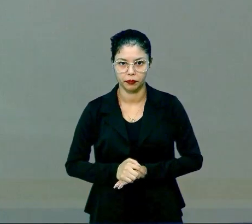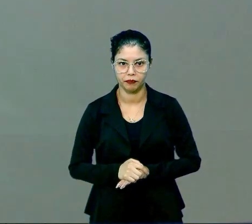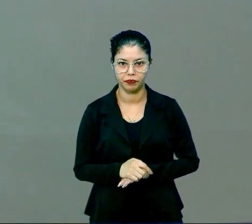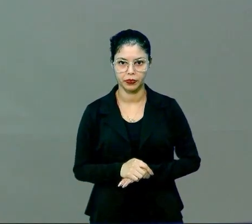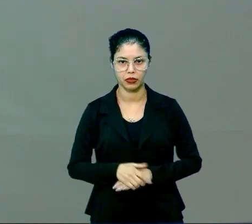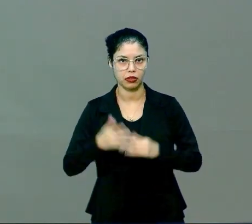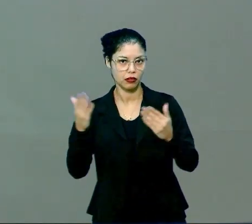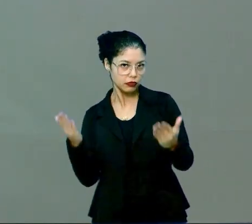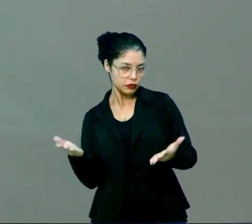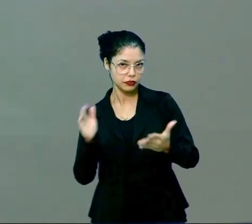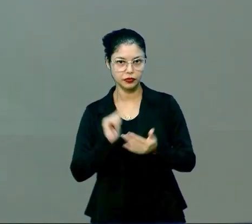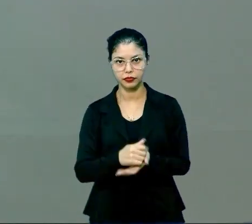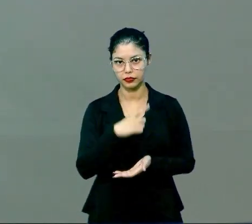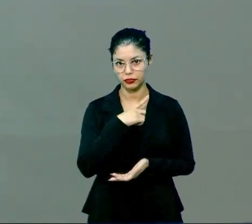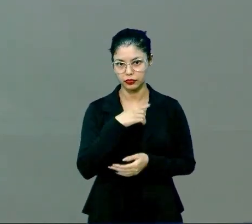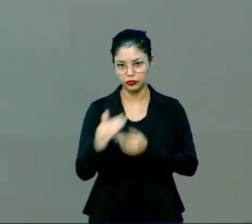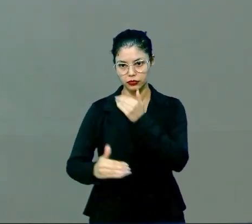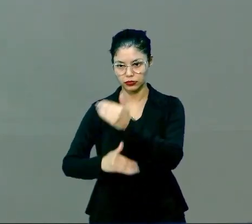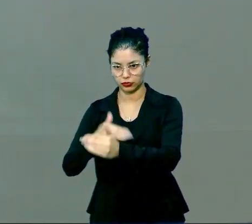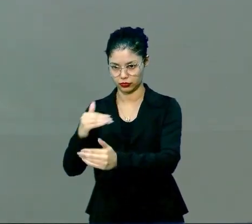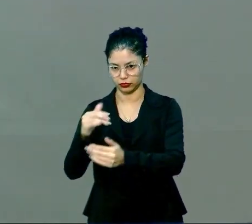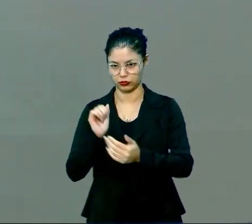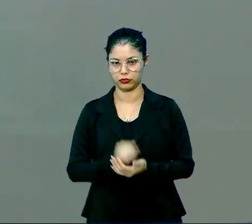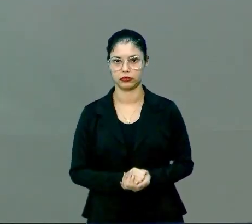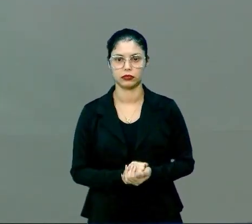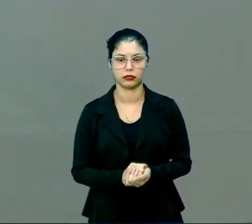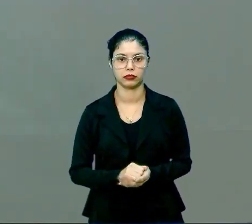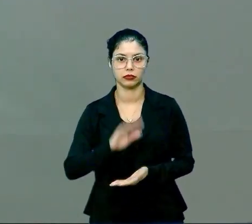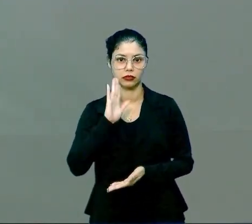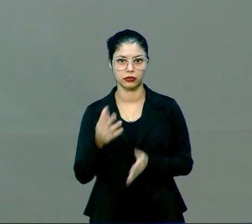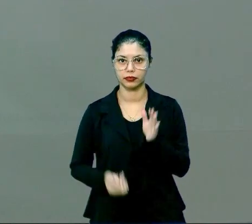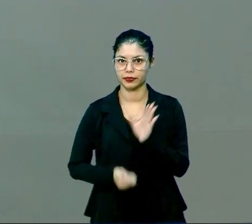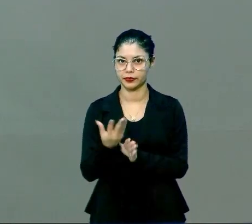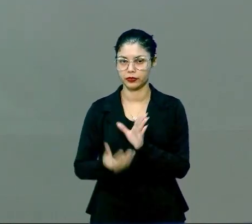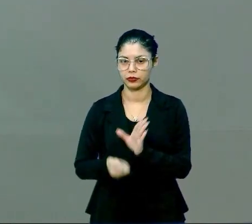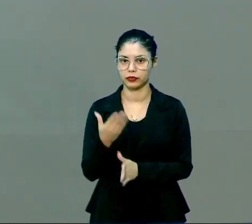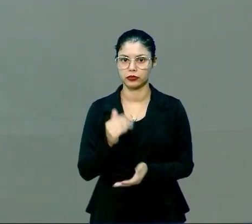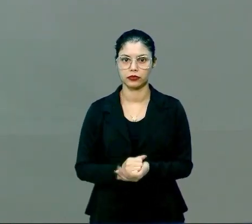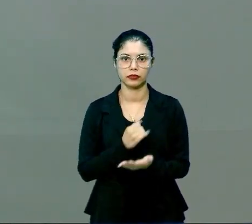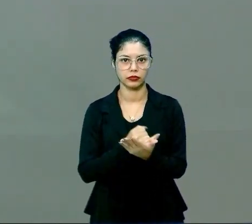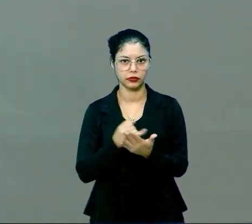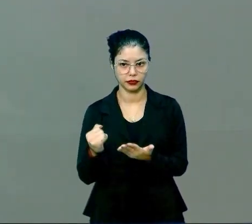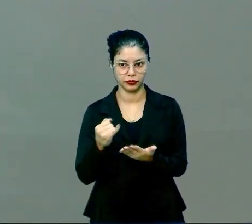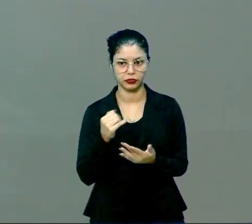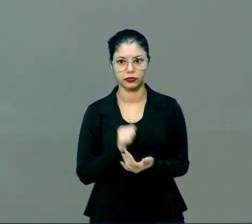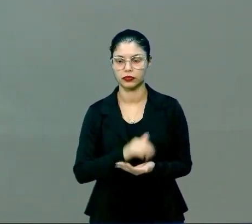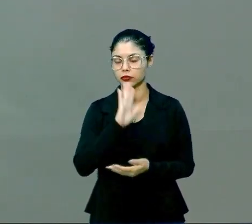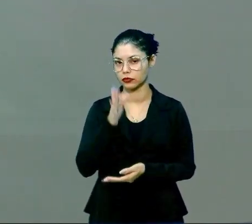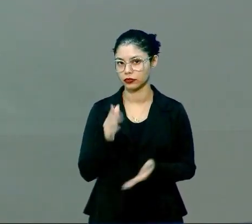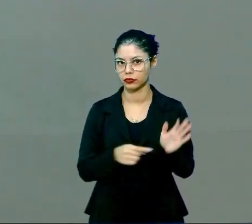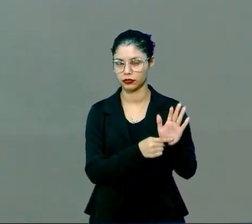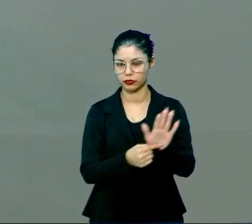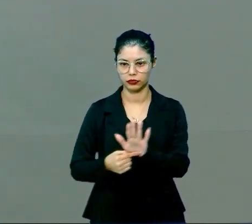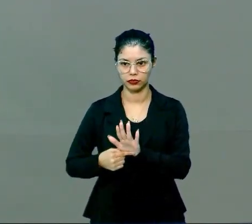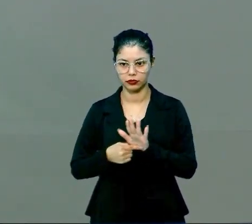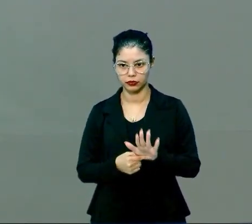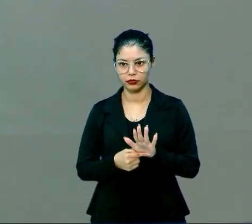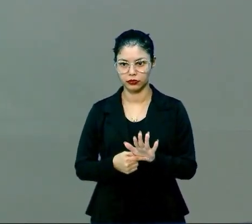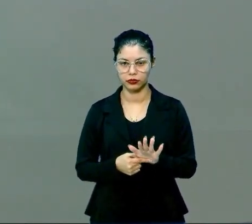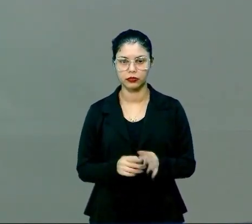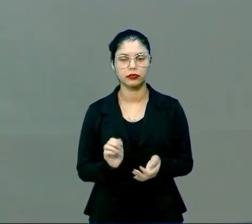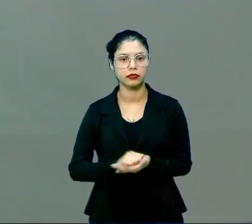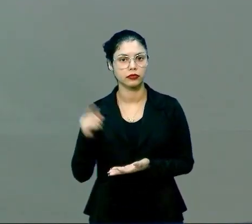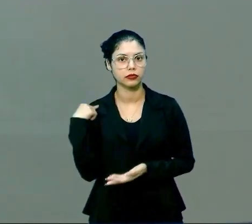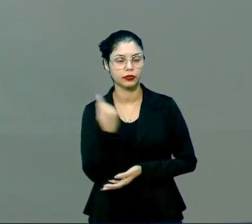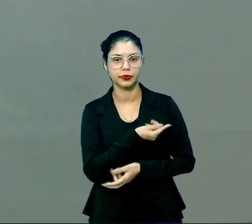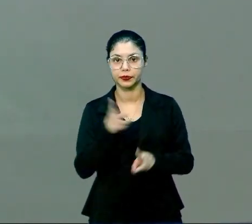importantes. Então, nós temos aí o desenvolvimento. Nós já produzimos a nossa introdução, nós já apresentamos o